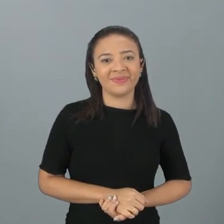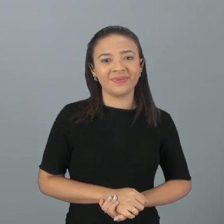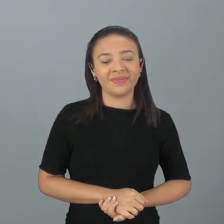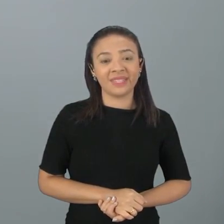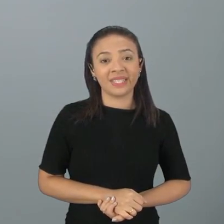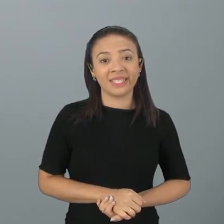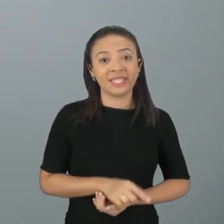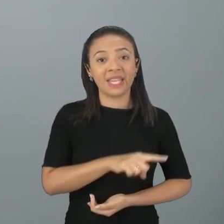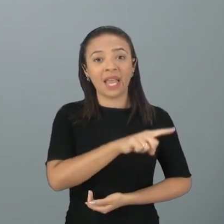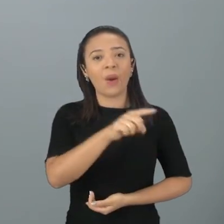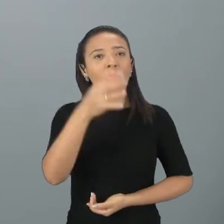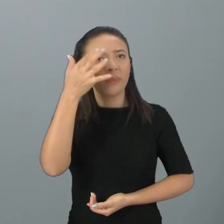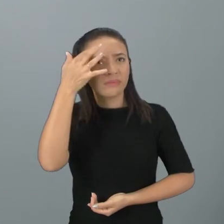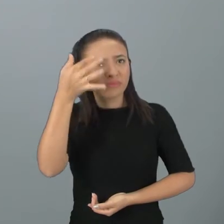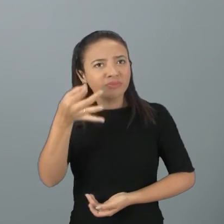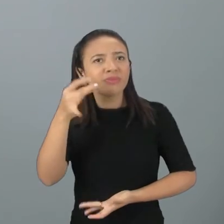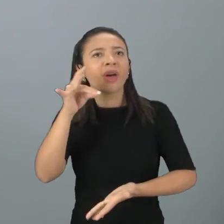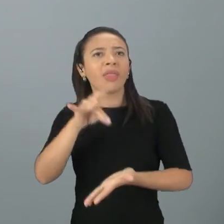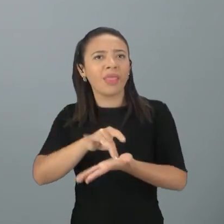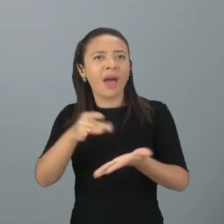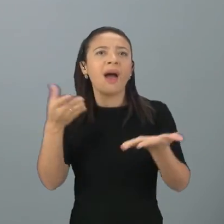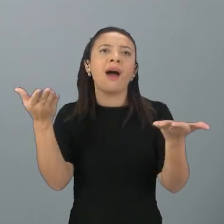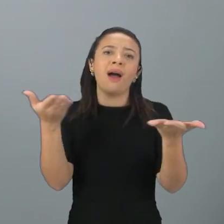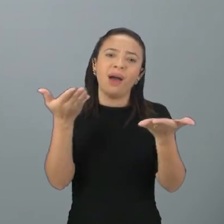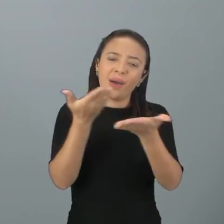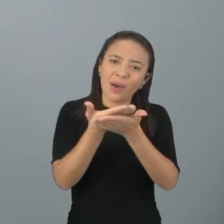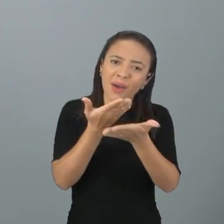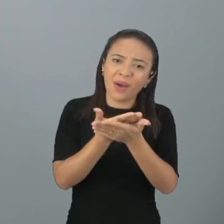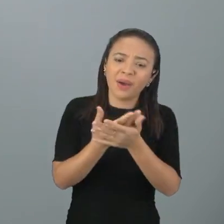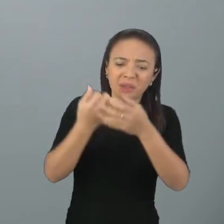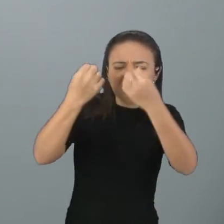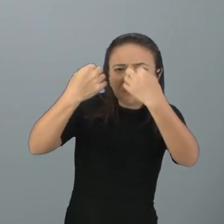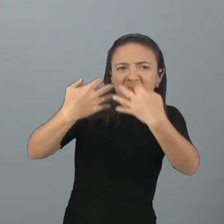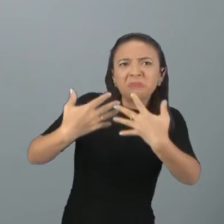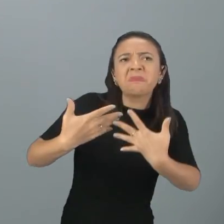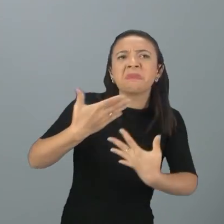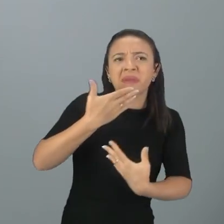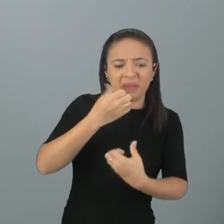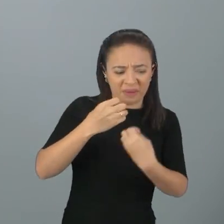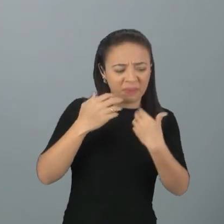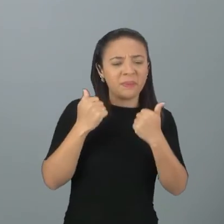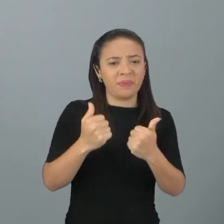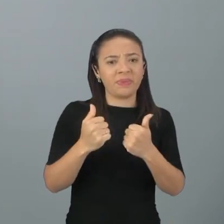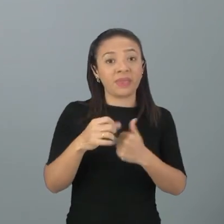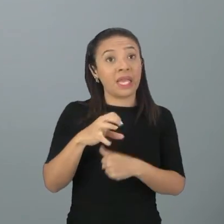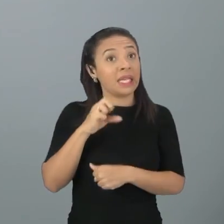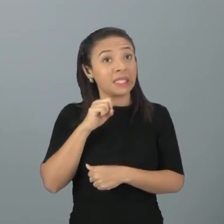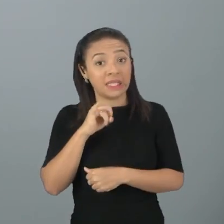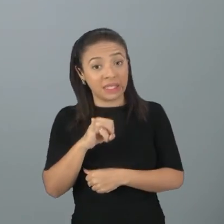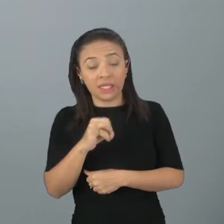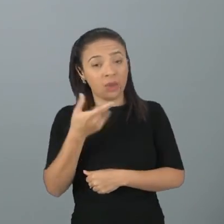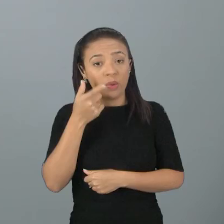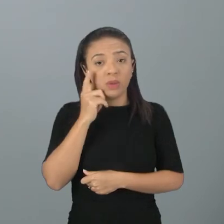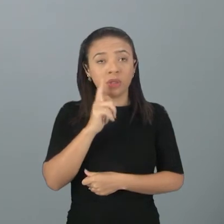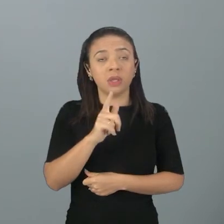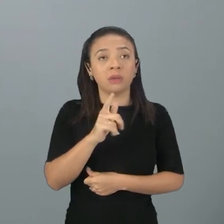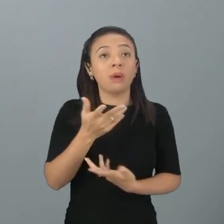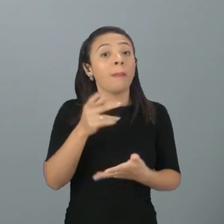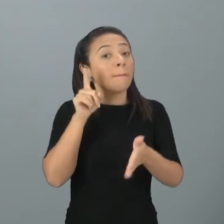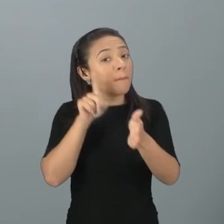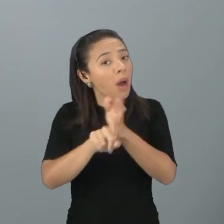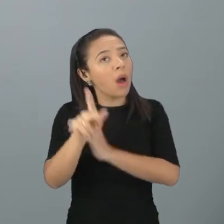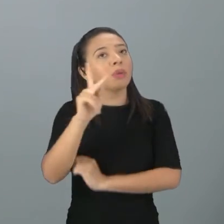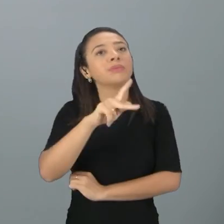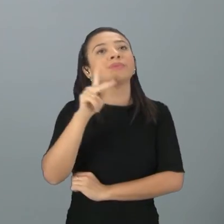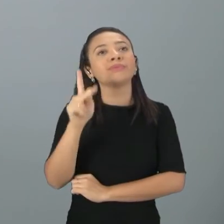tenham entendido a nossa aula, foi bem explicativa, né? Caso não, pergunte para o seu professor, peça